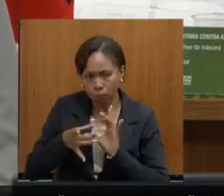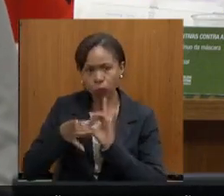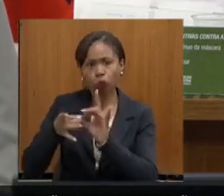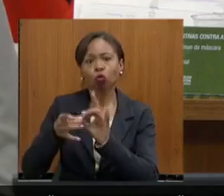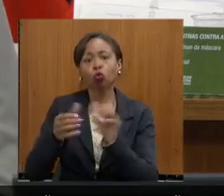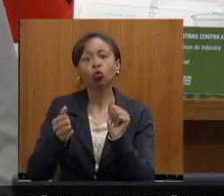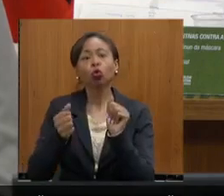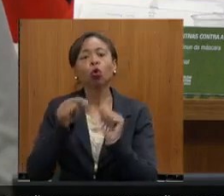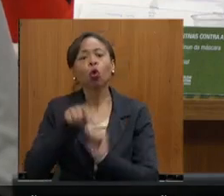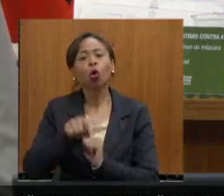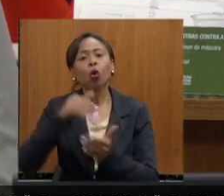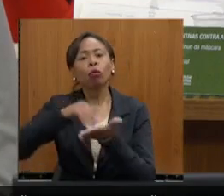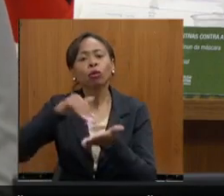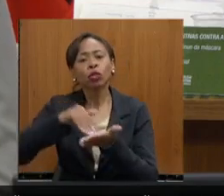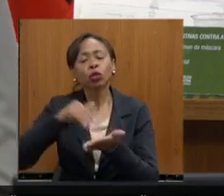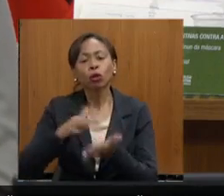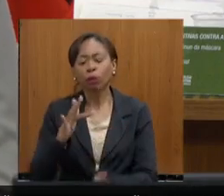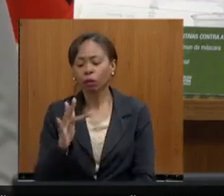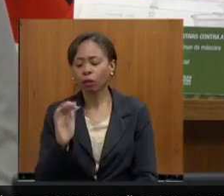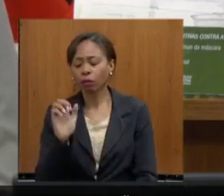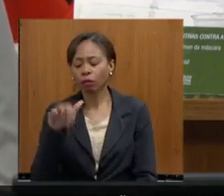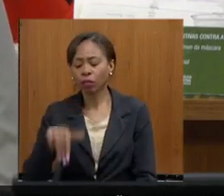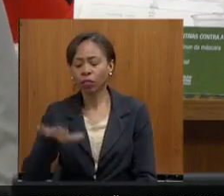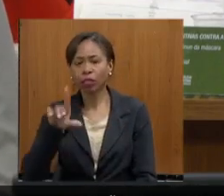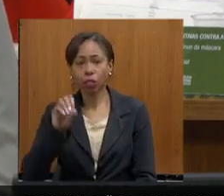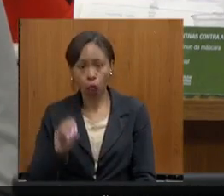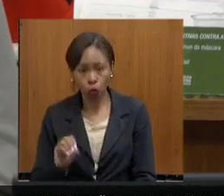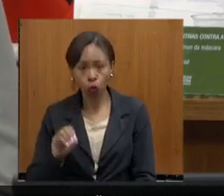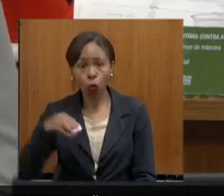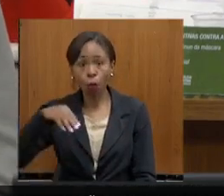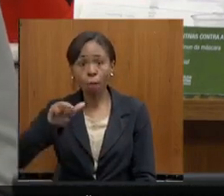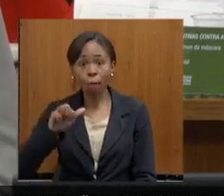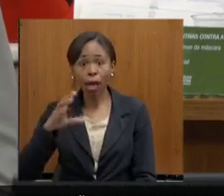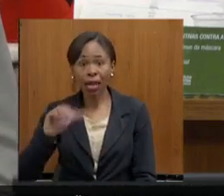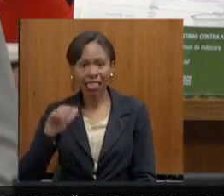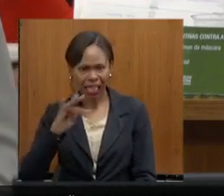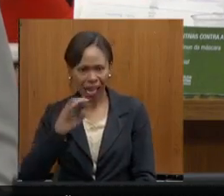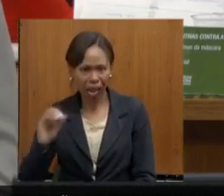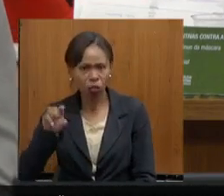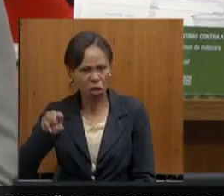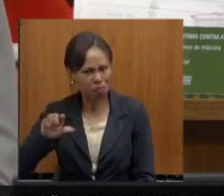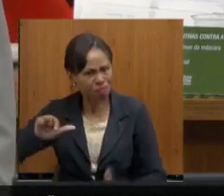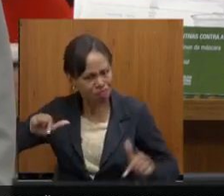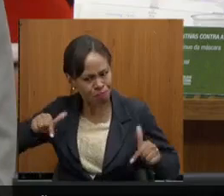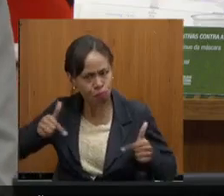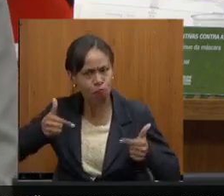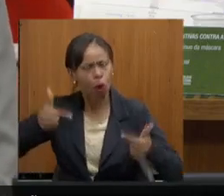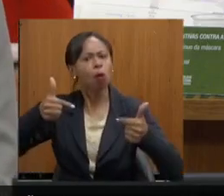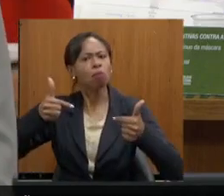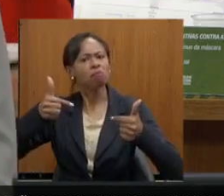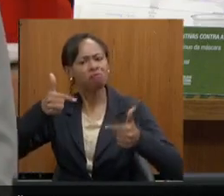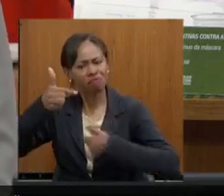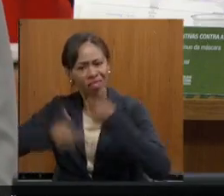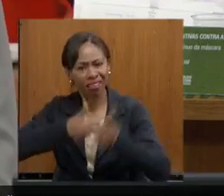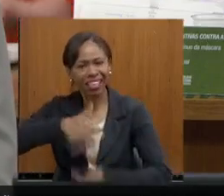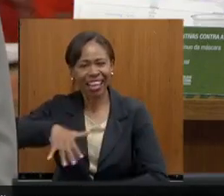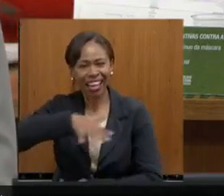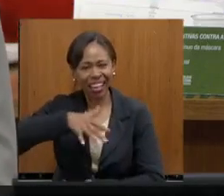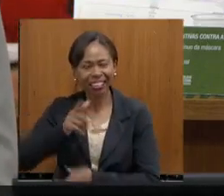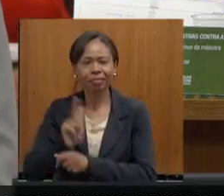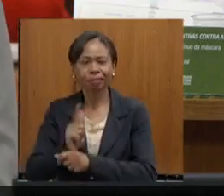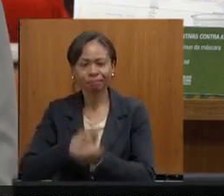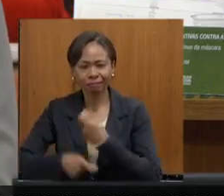com o secretário Fernando marcato que né tá dando um show na gestão das ferrovias